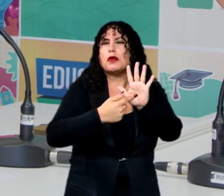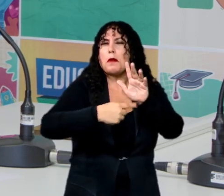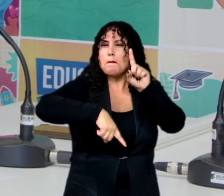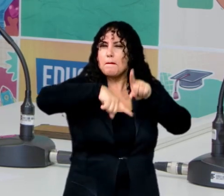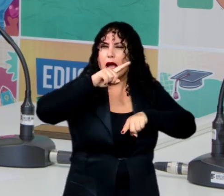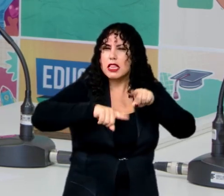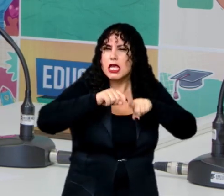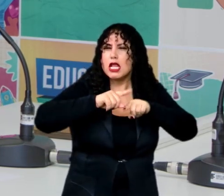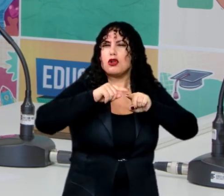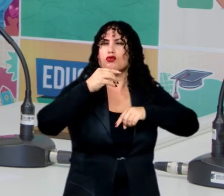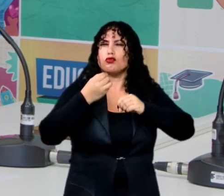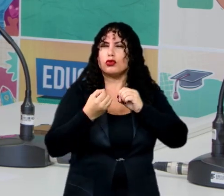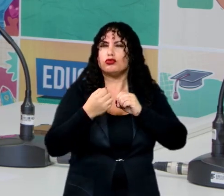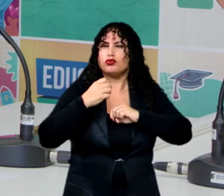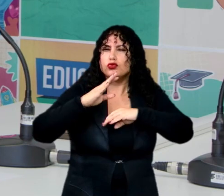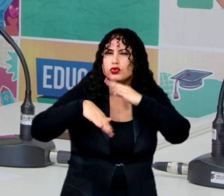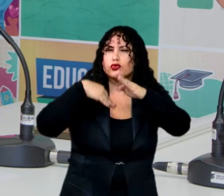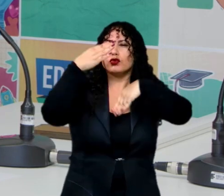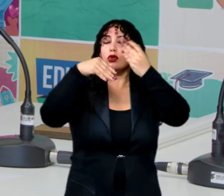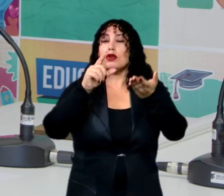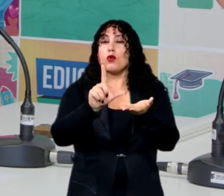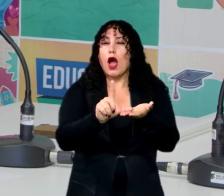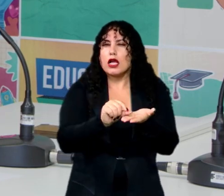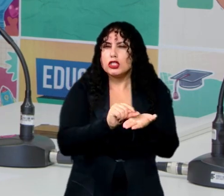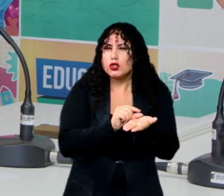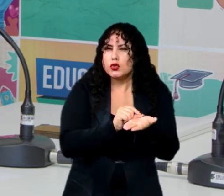materiais que foram desenvolvidos, esses artigos, enfim,